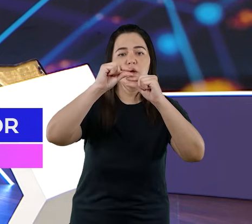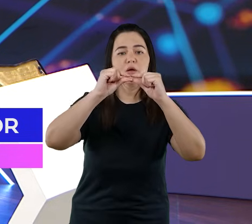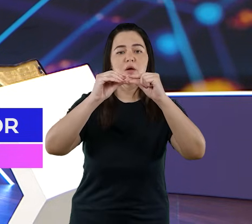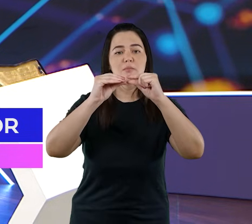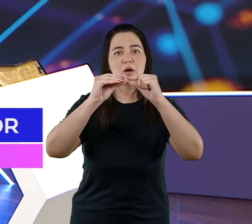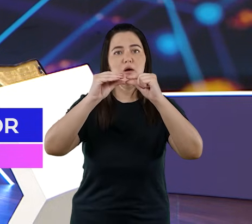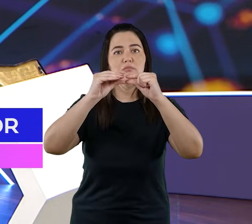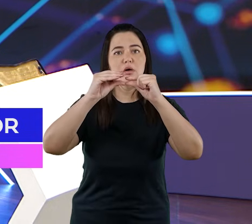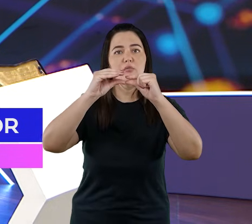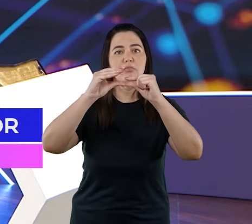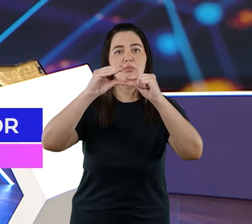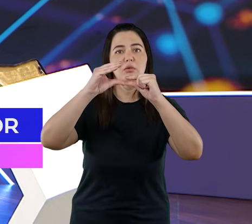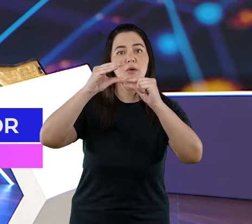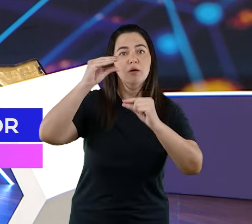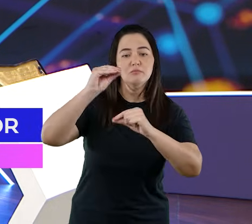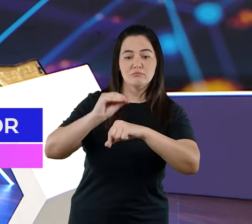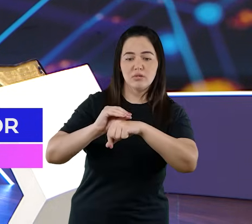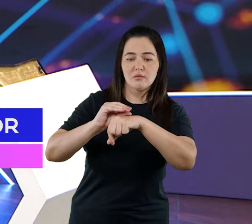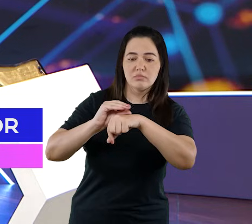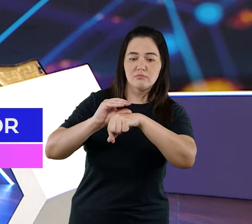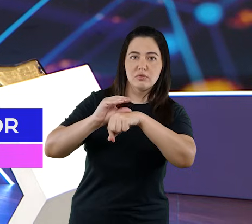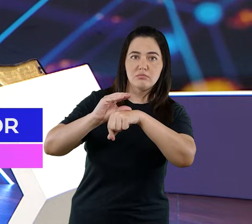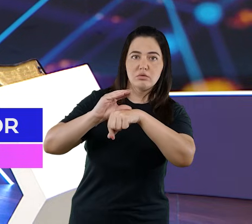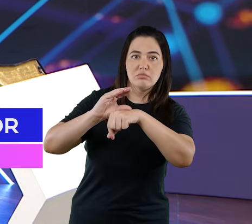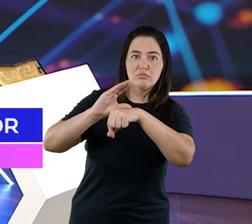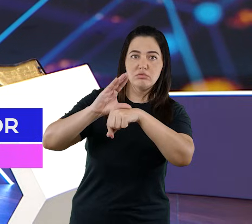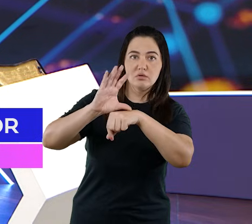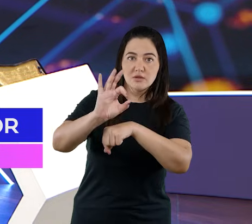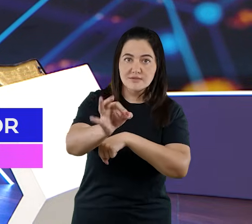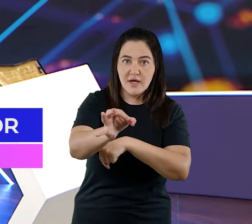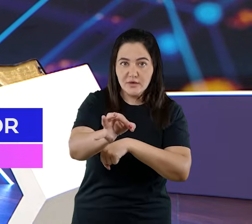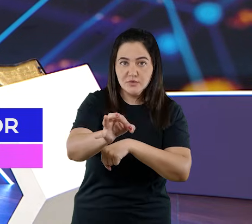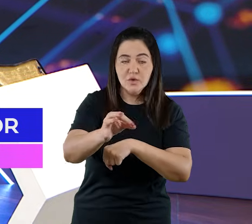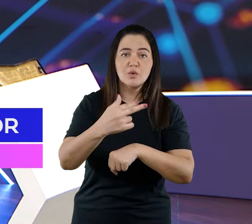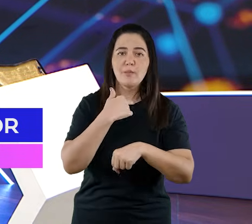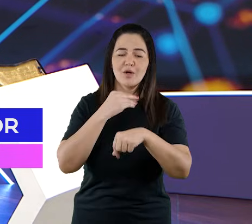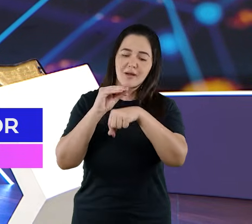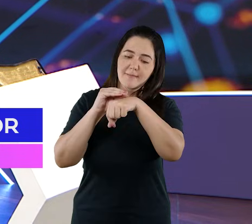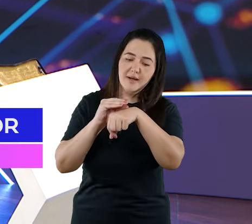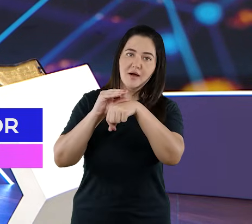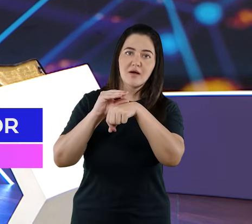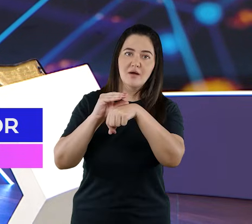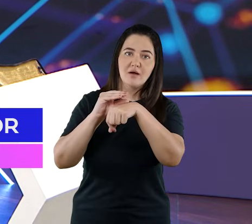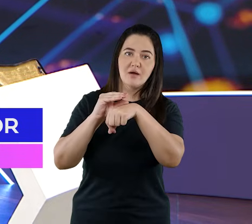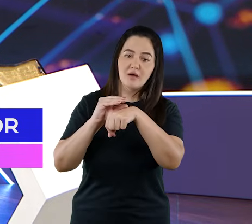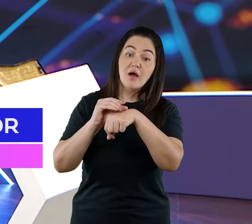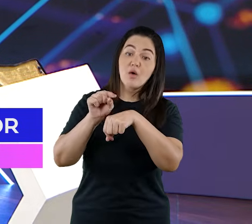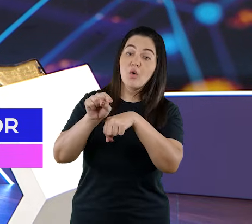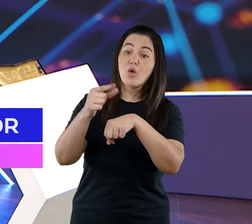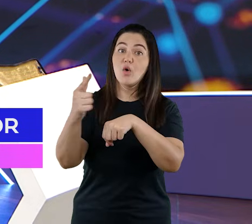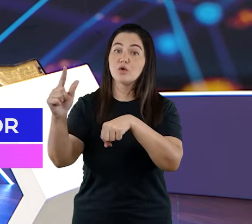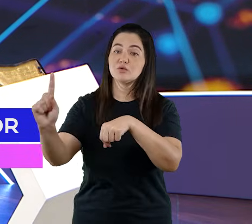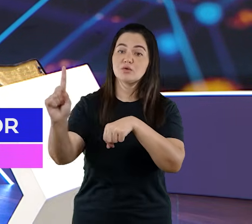do Apocalipse. Na medida que a história vai acontecendo, nós vamos entendendo as profecias, porque elas vão se cumprindo diante dos